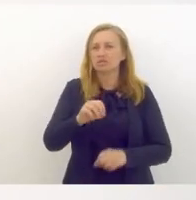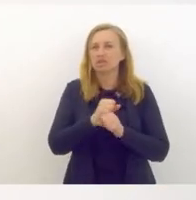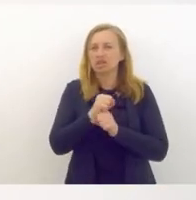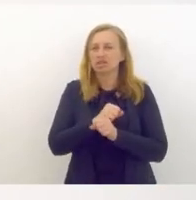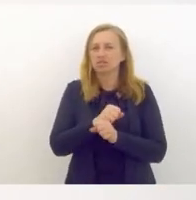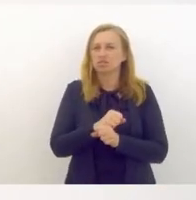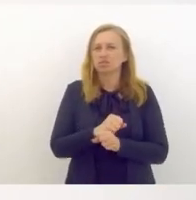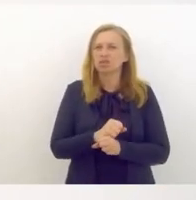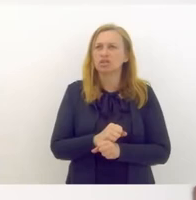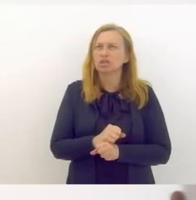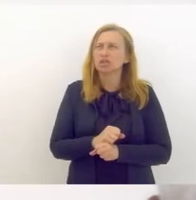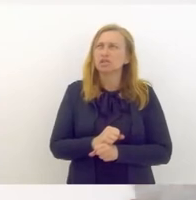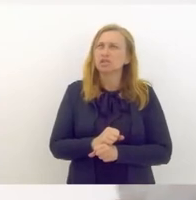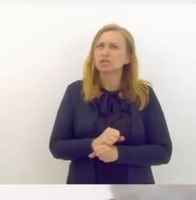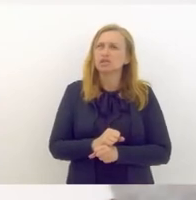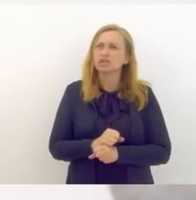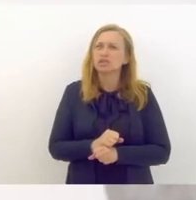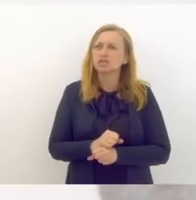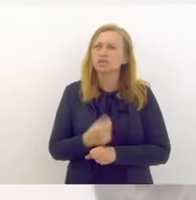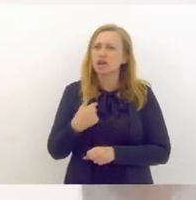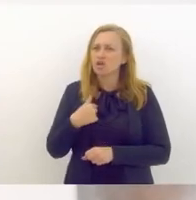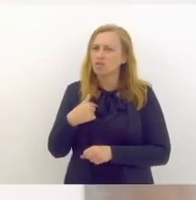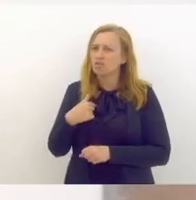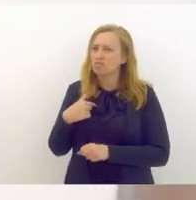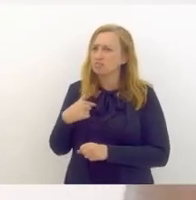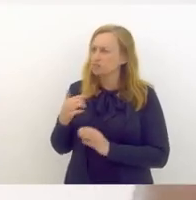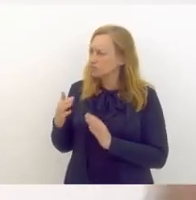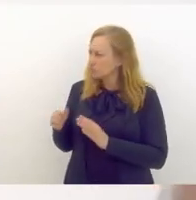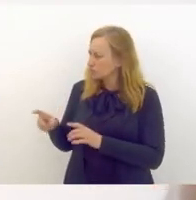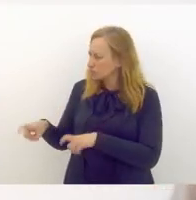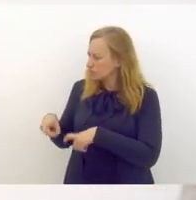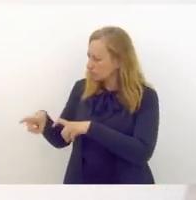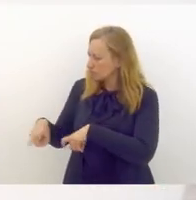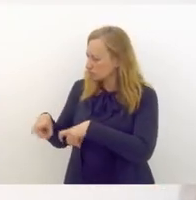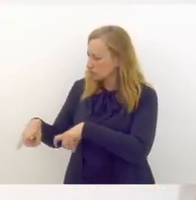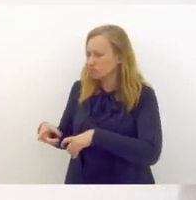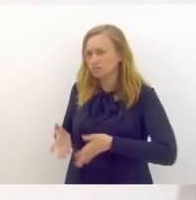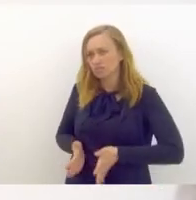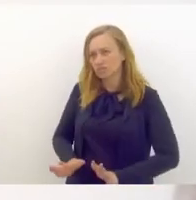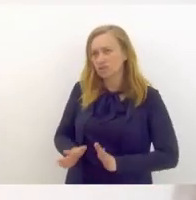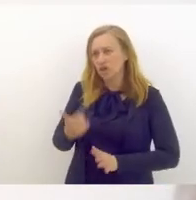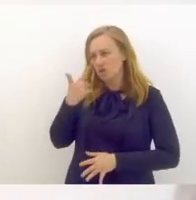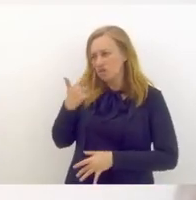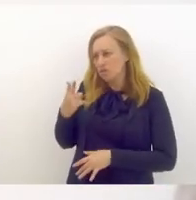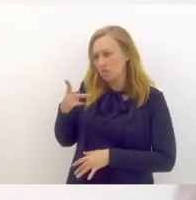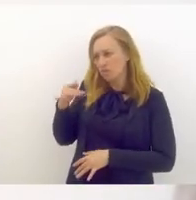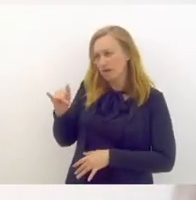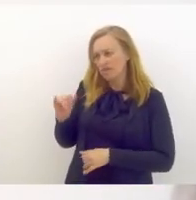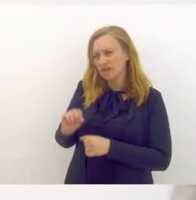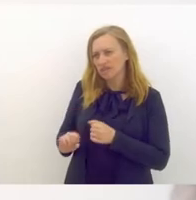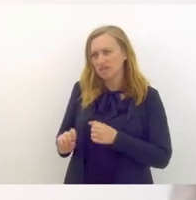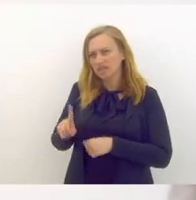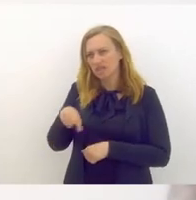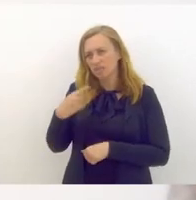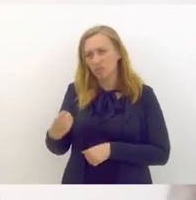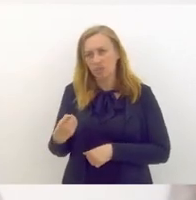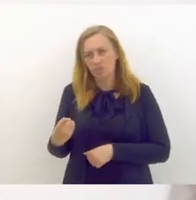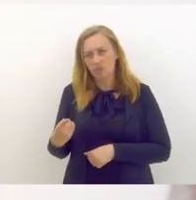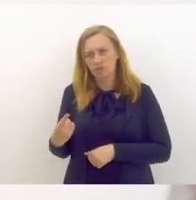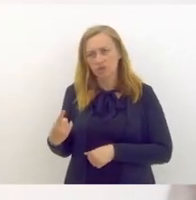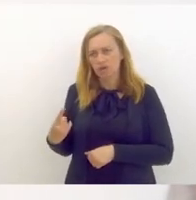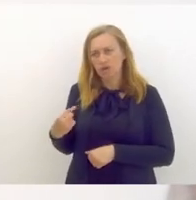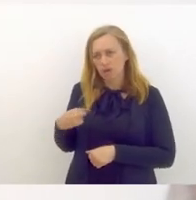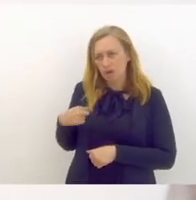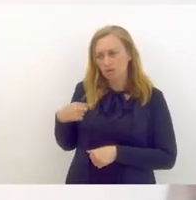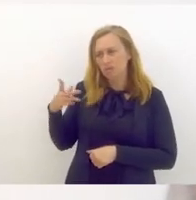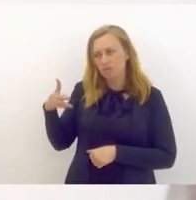e eu sempre vim da roça. A gente ficava olhando lá as coisas que meu pai fazia, e depois eu e meu pai fomos aprendendo,